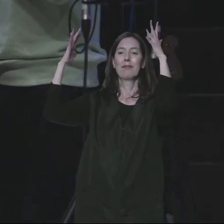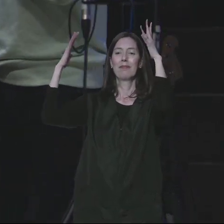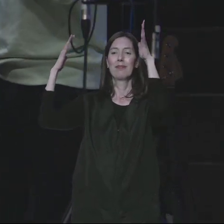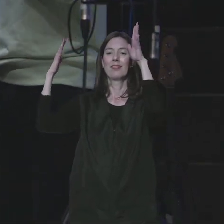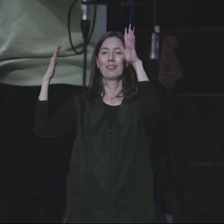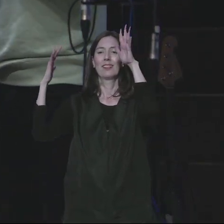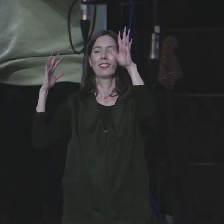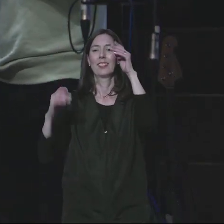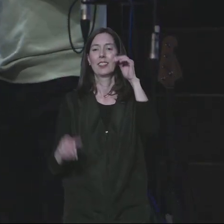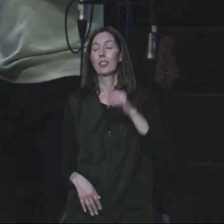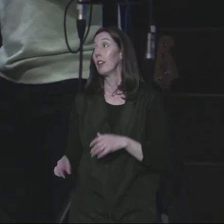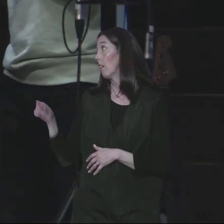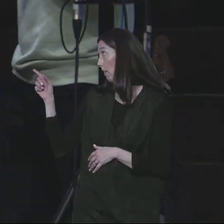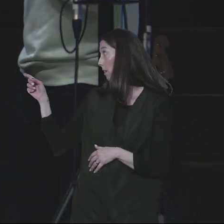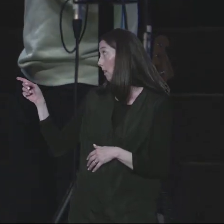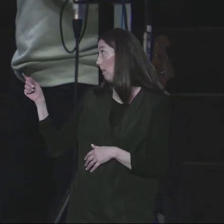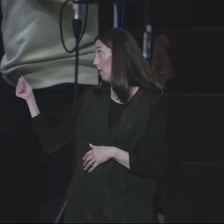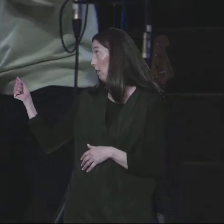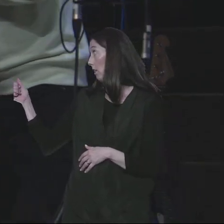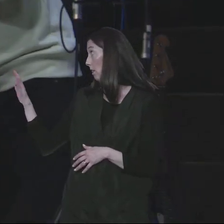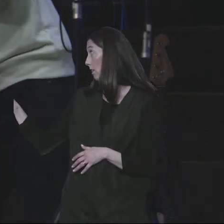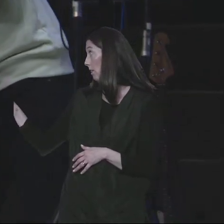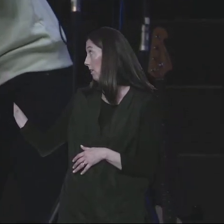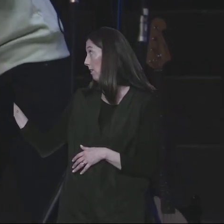Estou com a Letícia, fica aí, Letícia, tá?